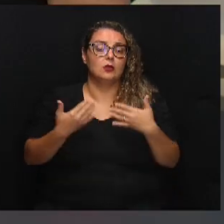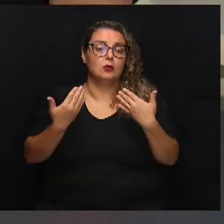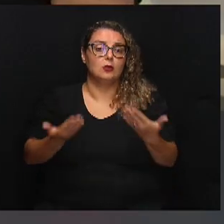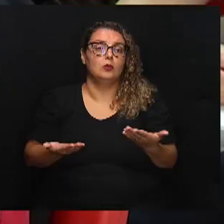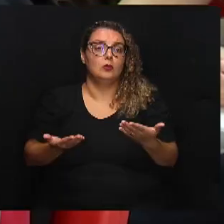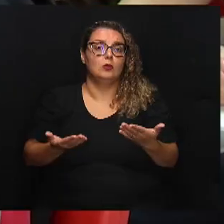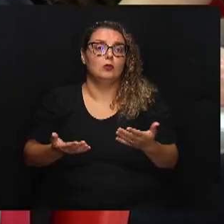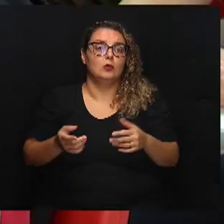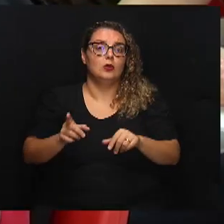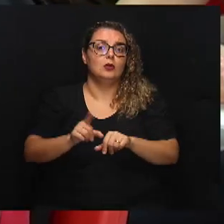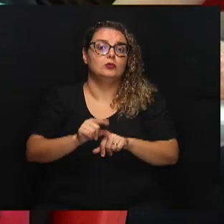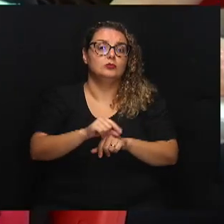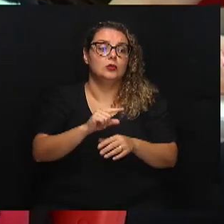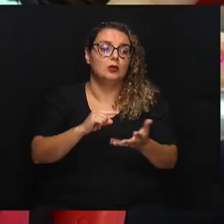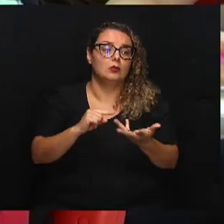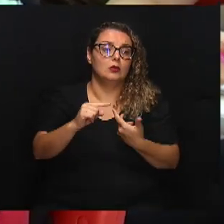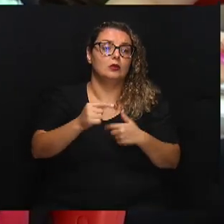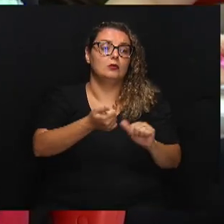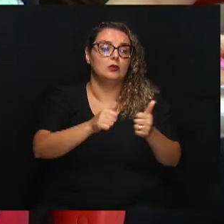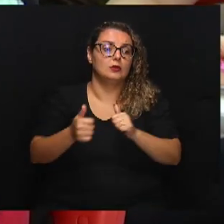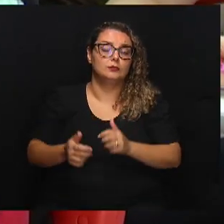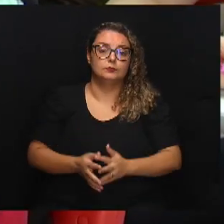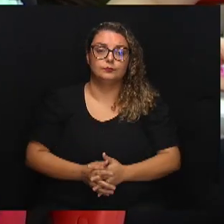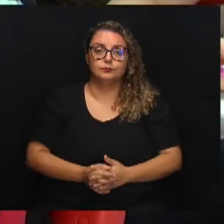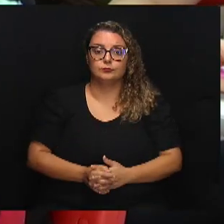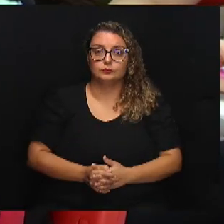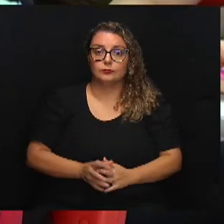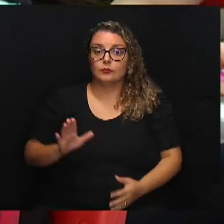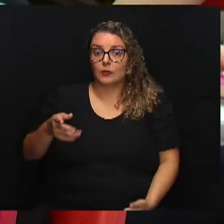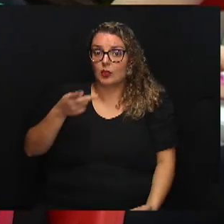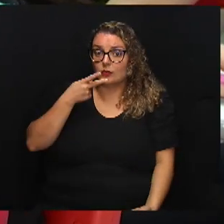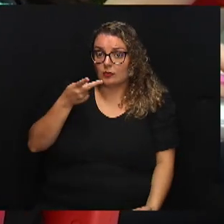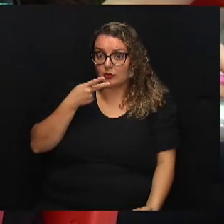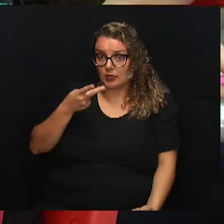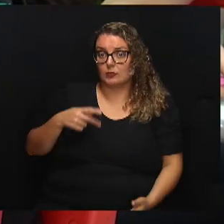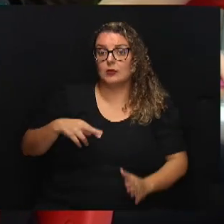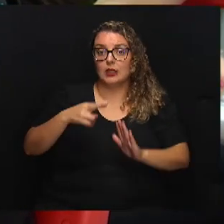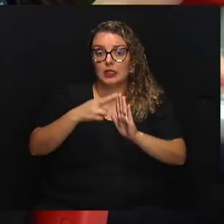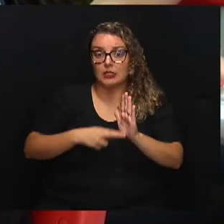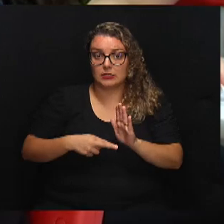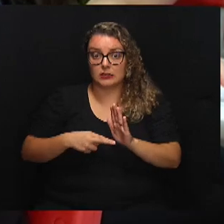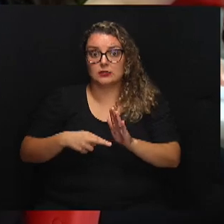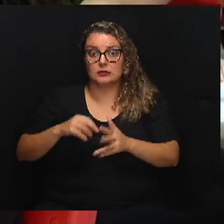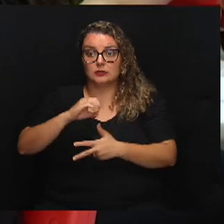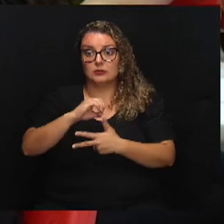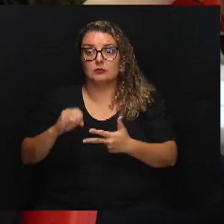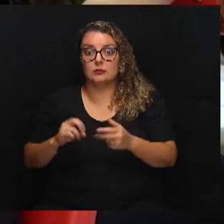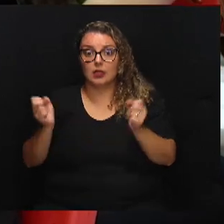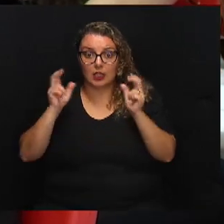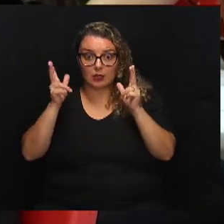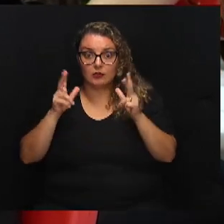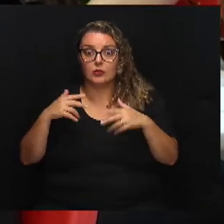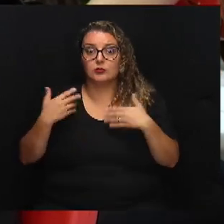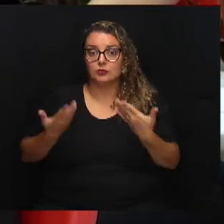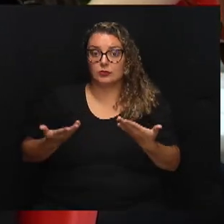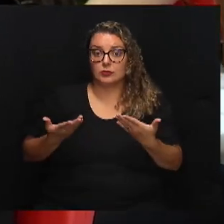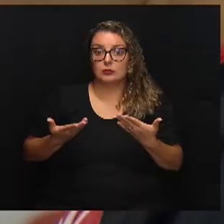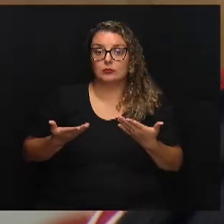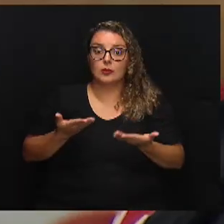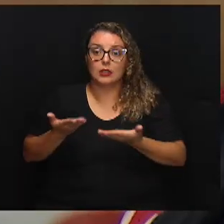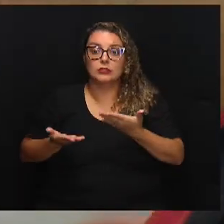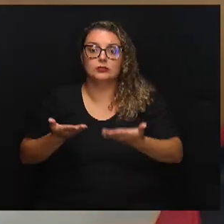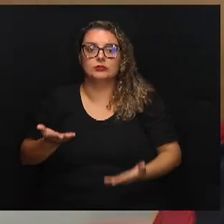os critérios que são avaliados aí? Quando se fala numa redação do Enem, o estudante tem que estar atento ao fato de que se trata de